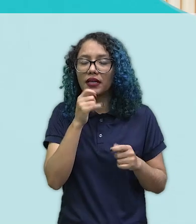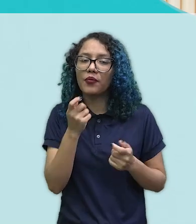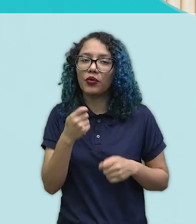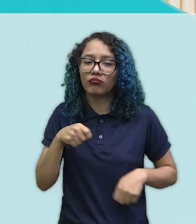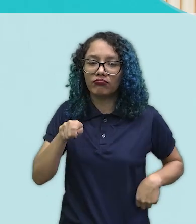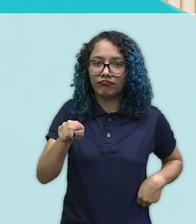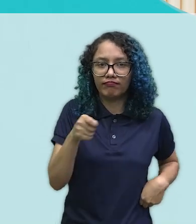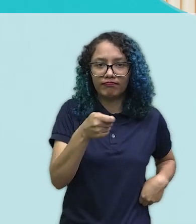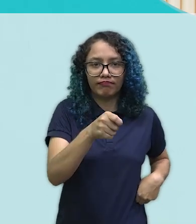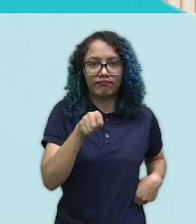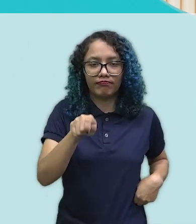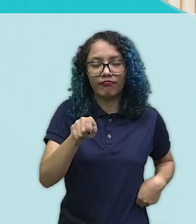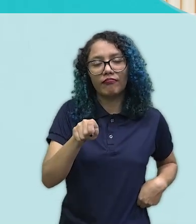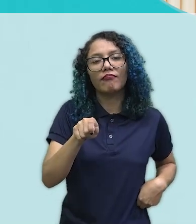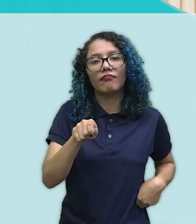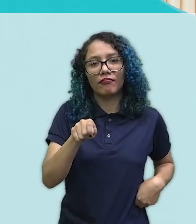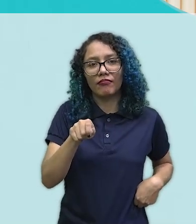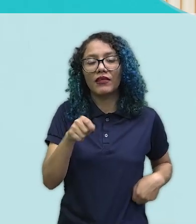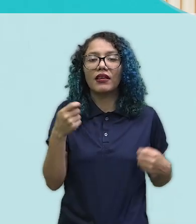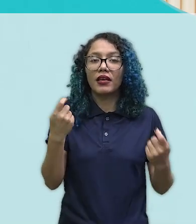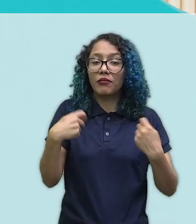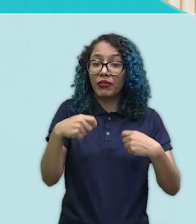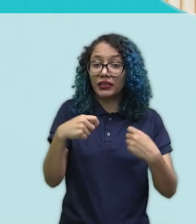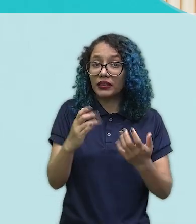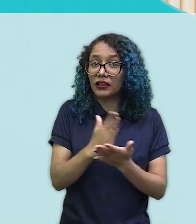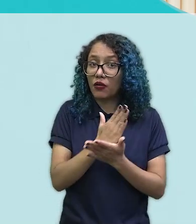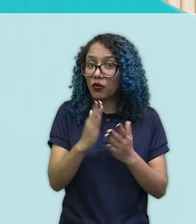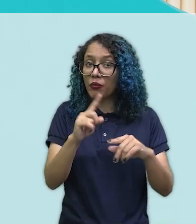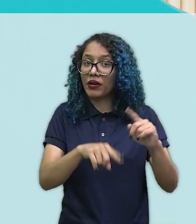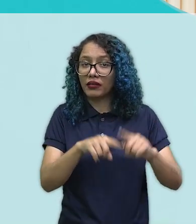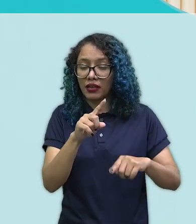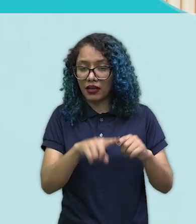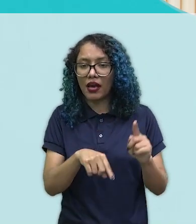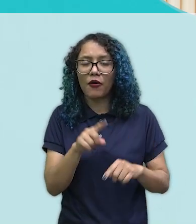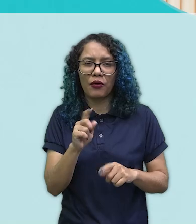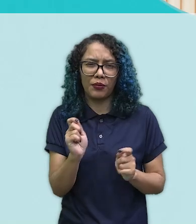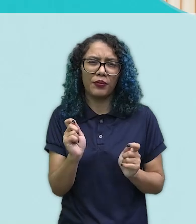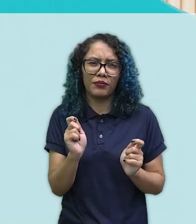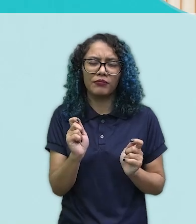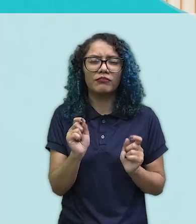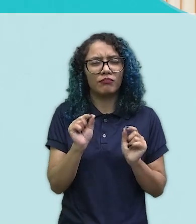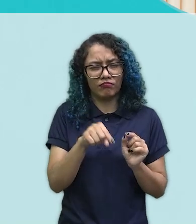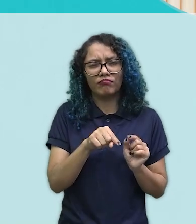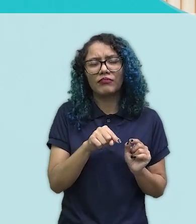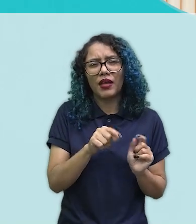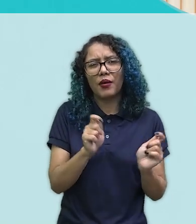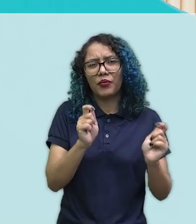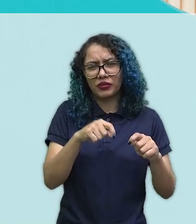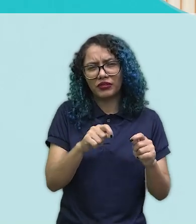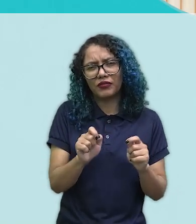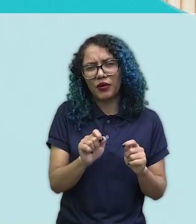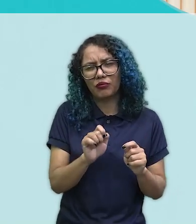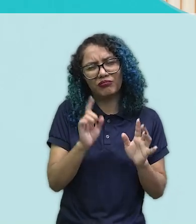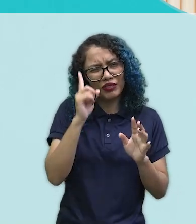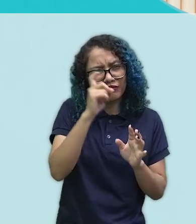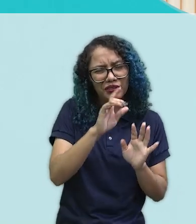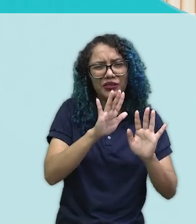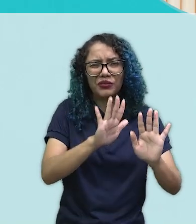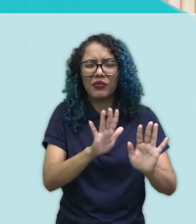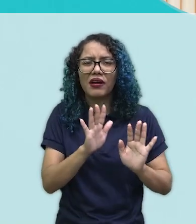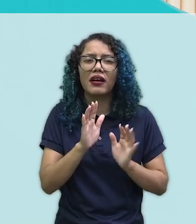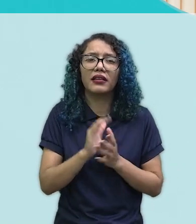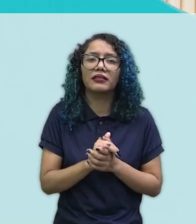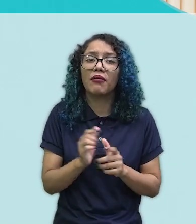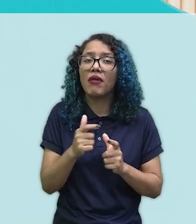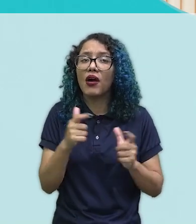esgrima, né? Ou outro tipo de luta que exija em certos instrumentos. Essas daí vão ser um pouco mais difíceis, mas